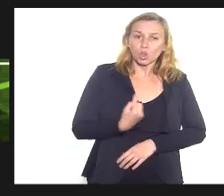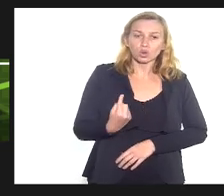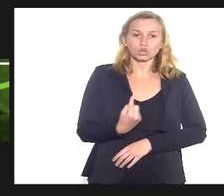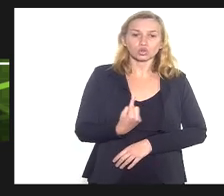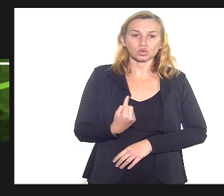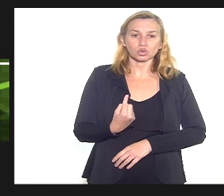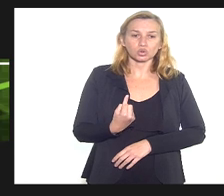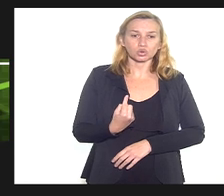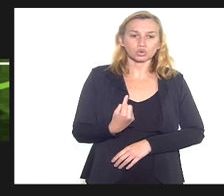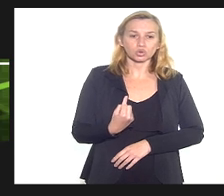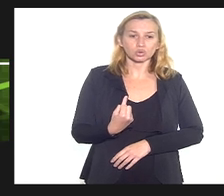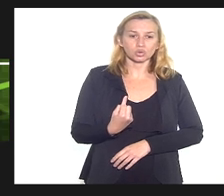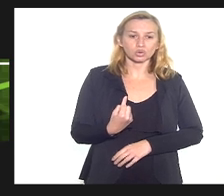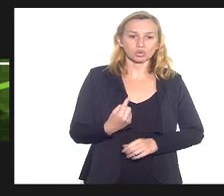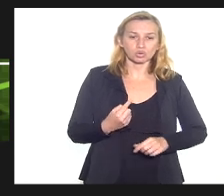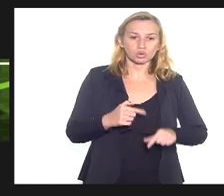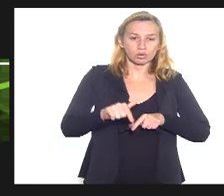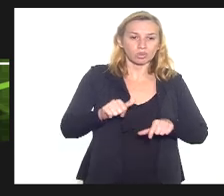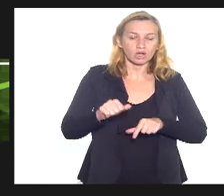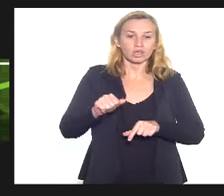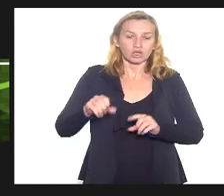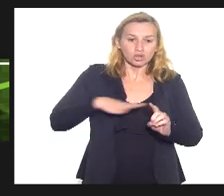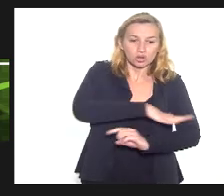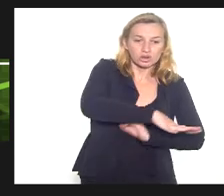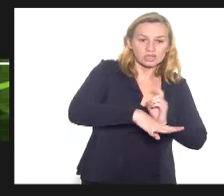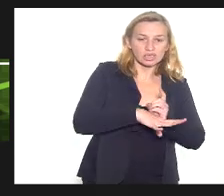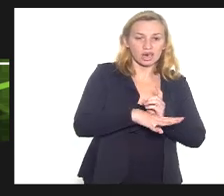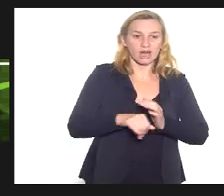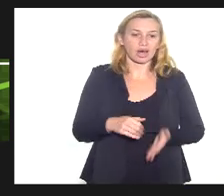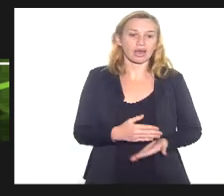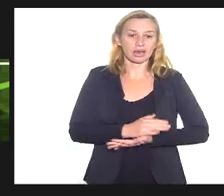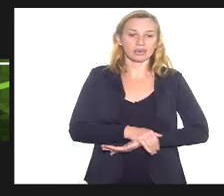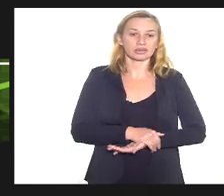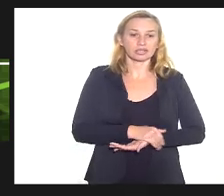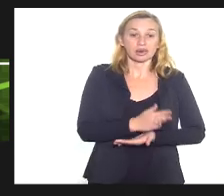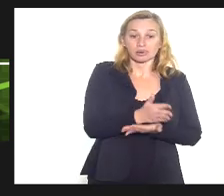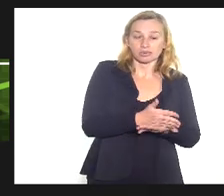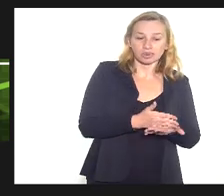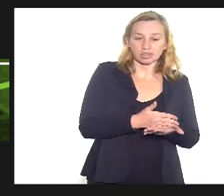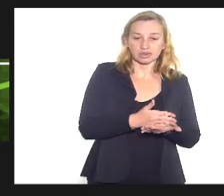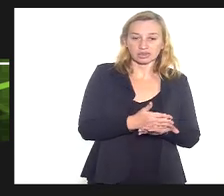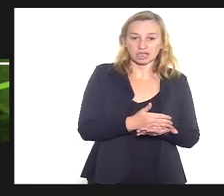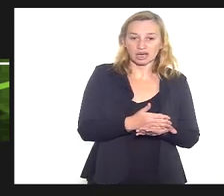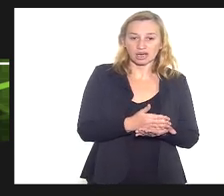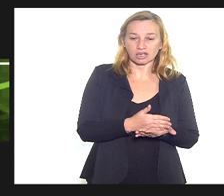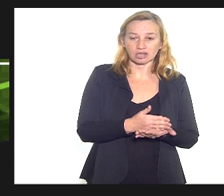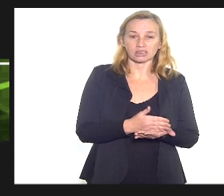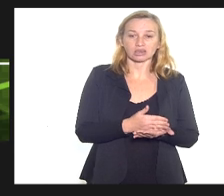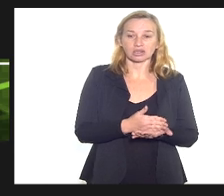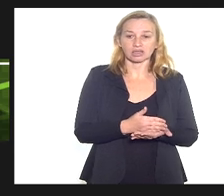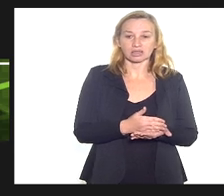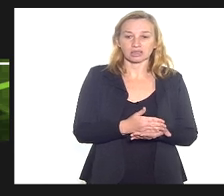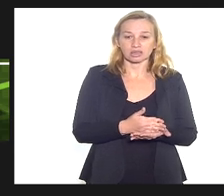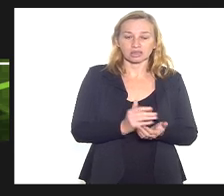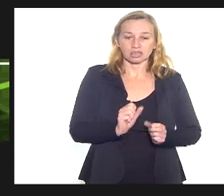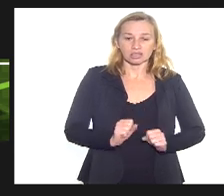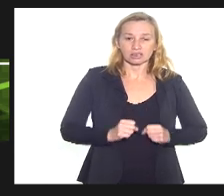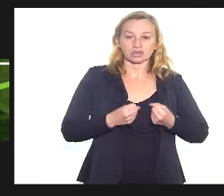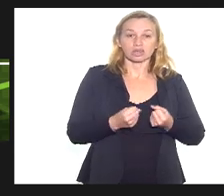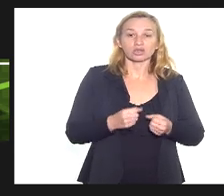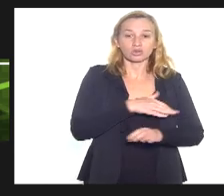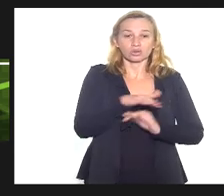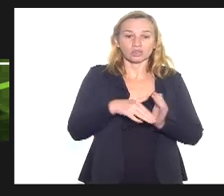O nosso engajamento social, ele é parte integrante da ambição da Total Energy.